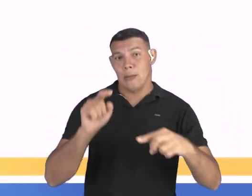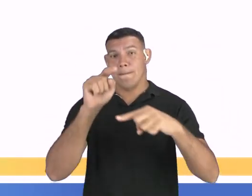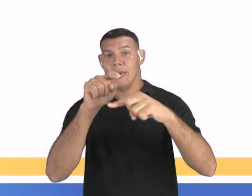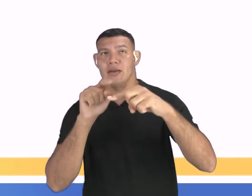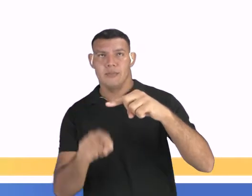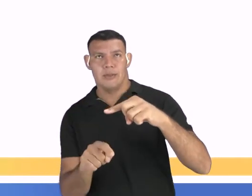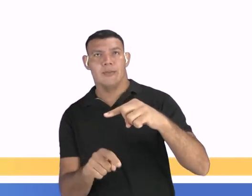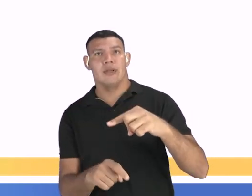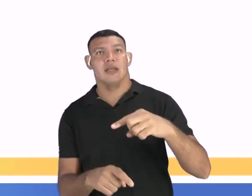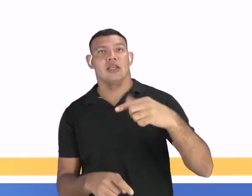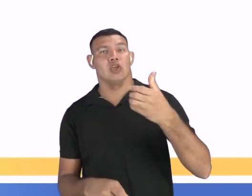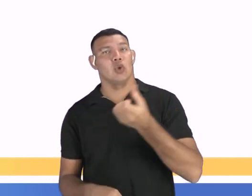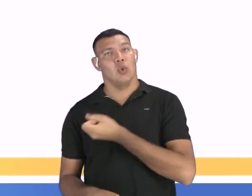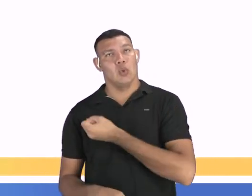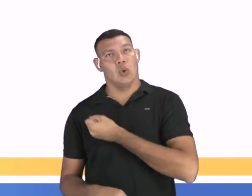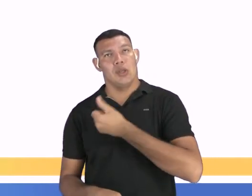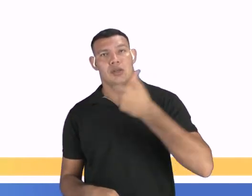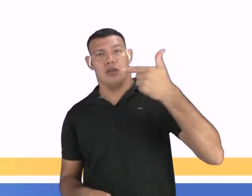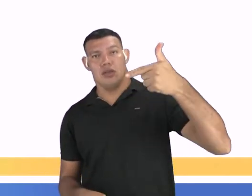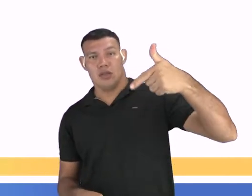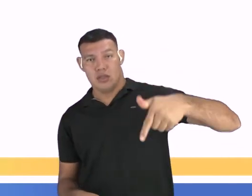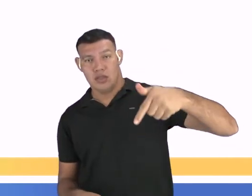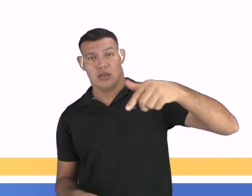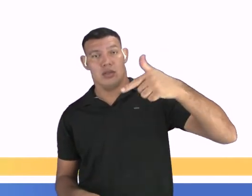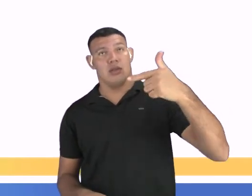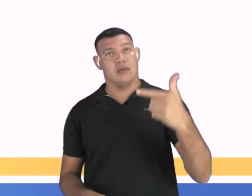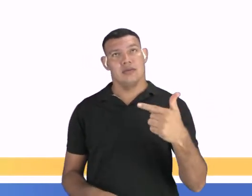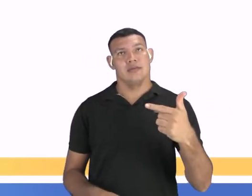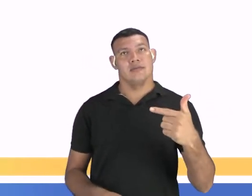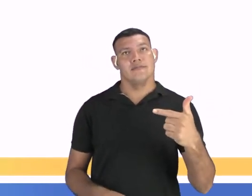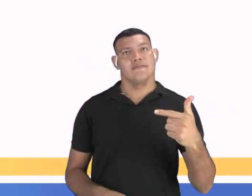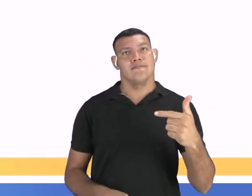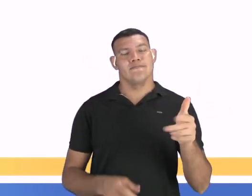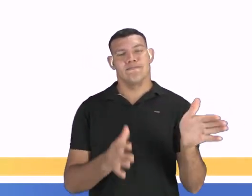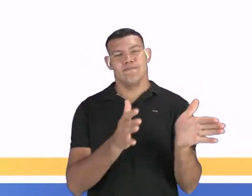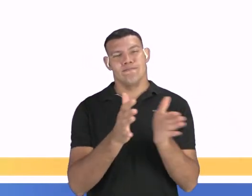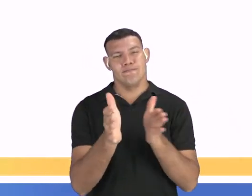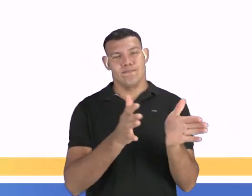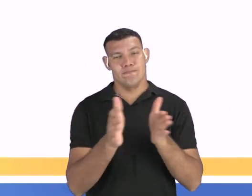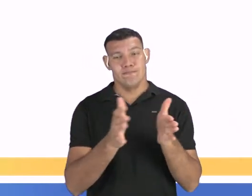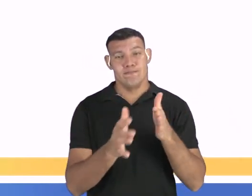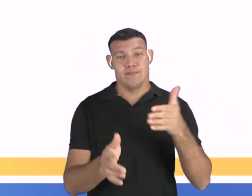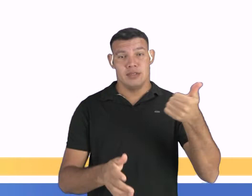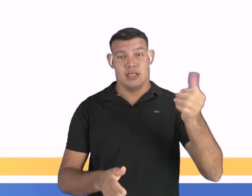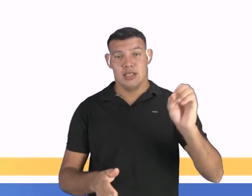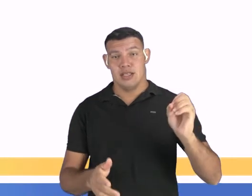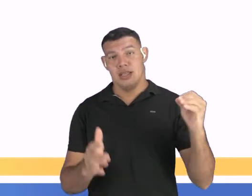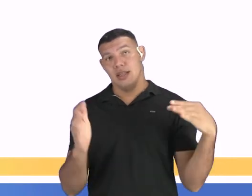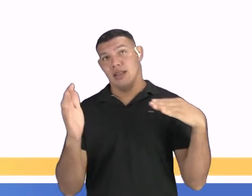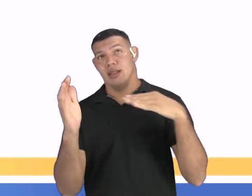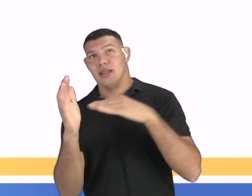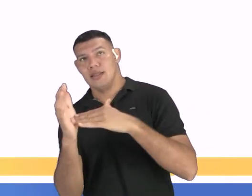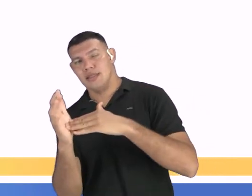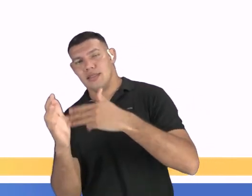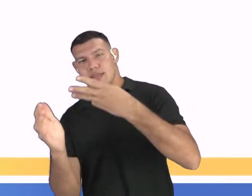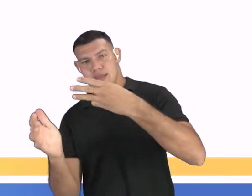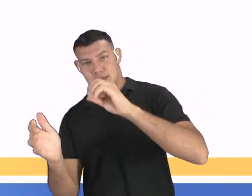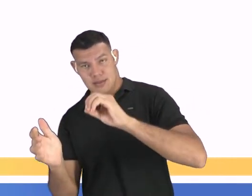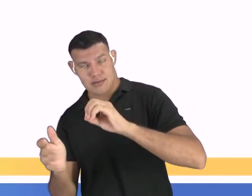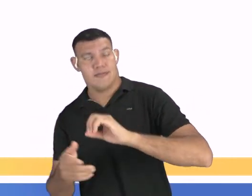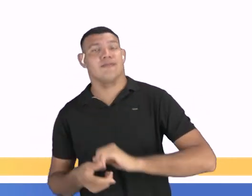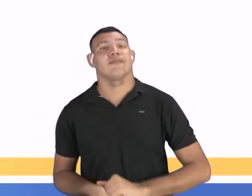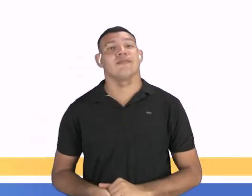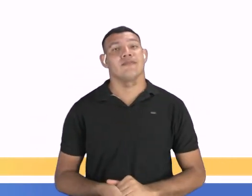72 compreendidos entre 10 e 30. Então, vamos lá construir todos os divisores do número